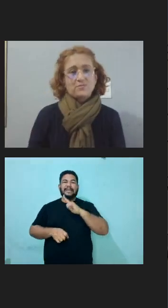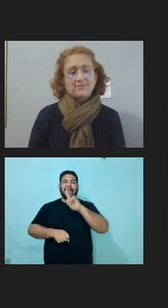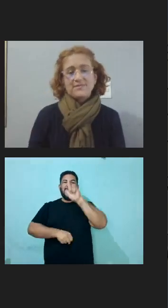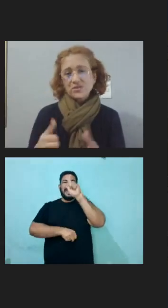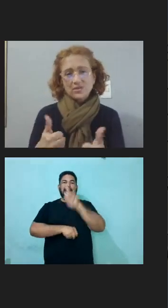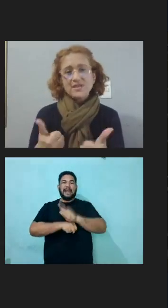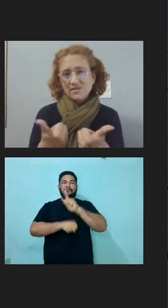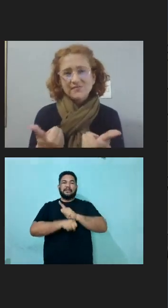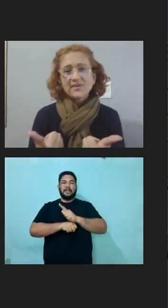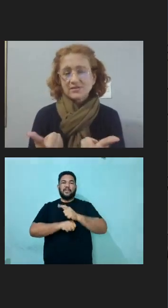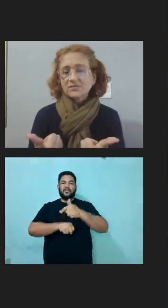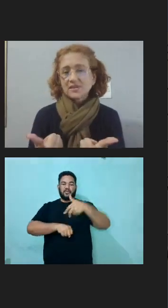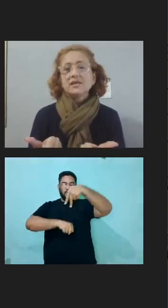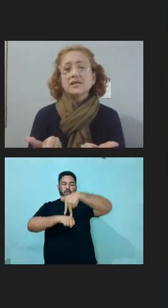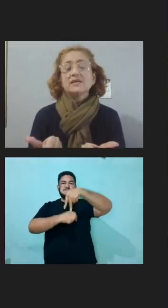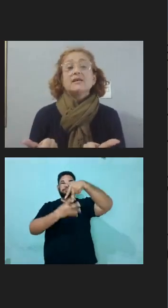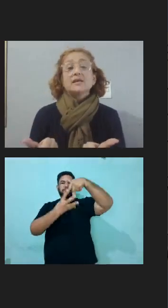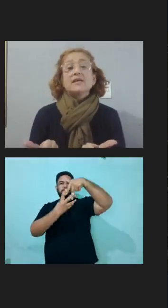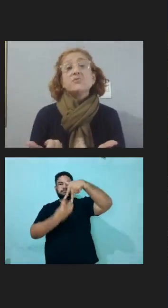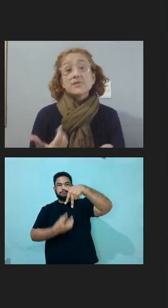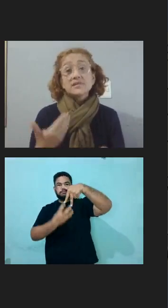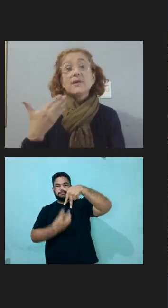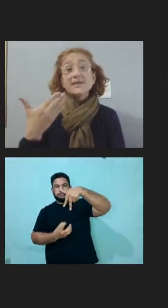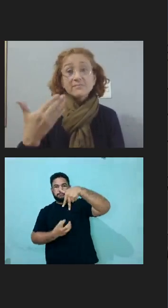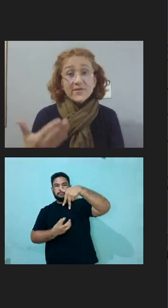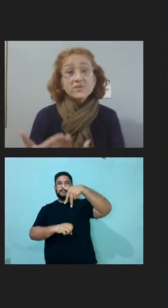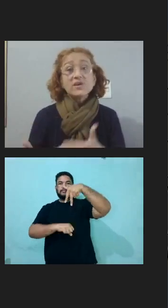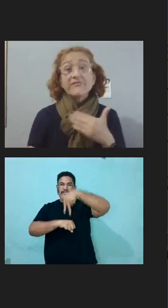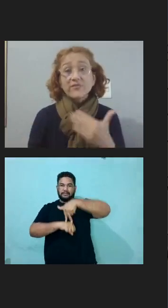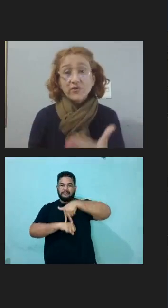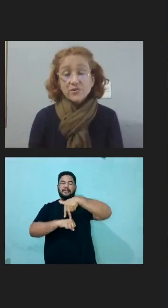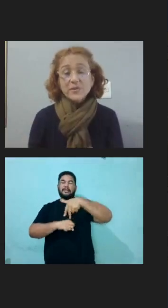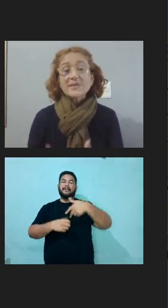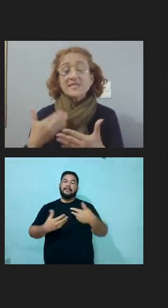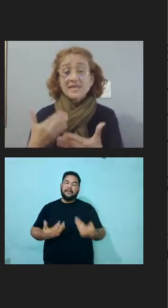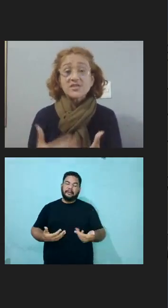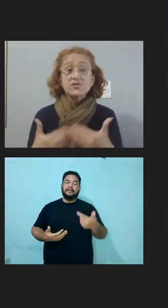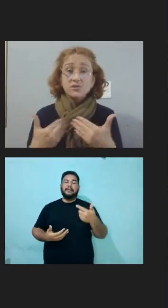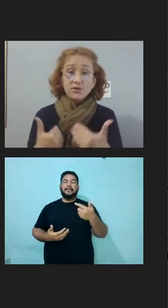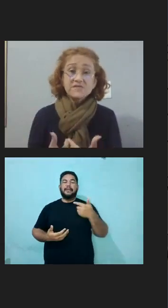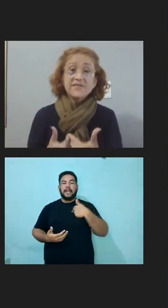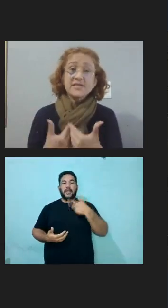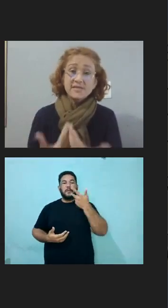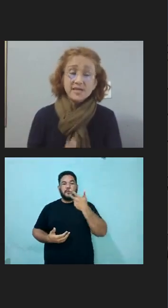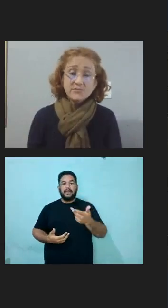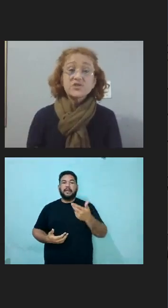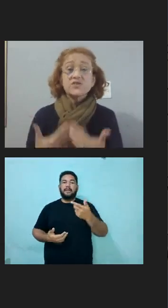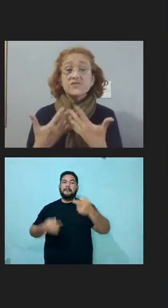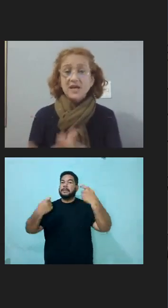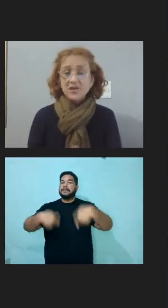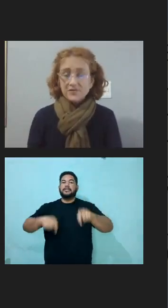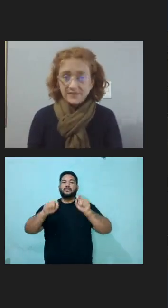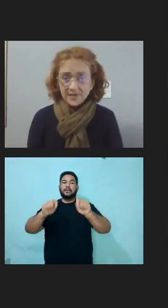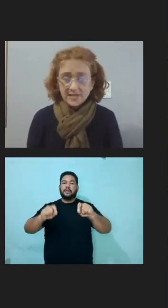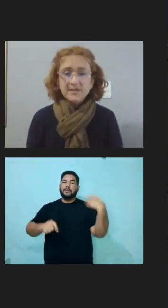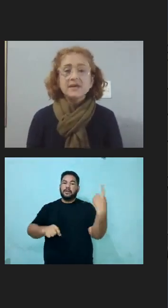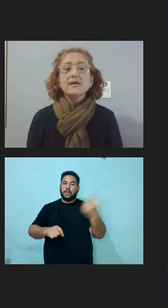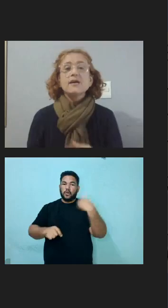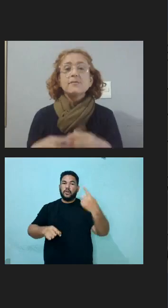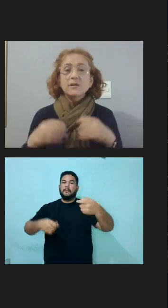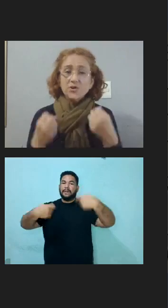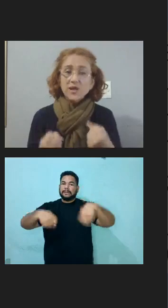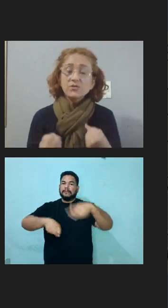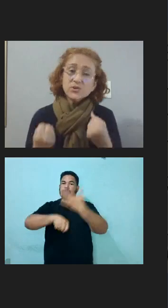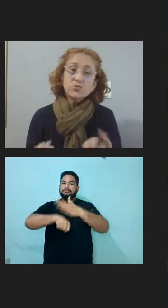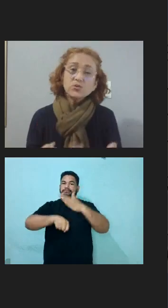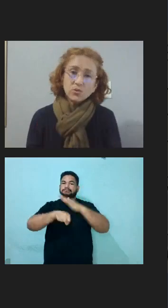corpo. Isso é fato, tá? Por isso que mais uma vez eu reforço a necessidade de nós fazermos atividade física